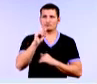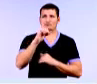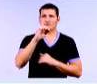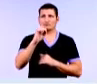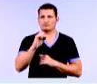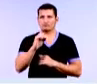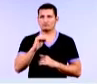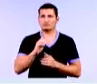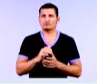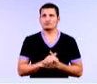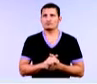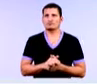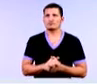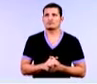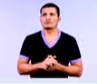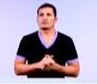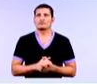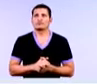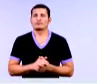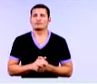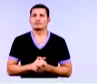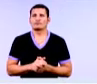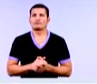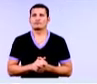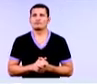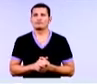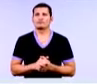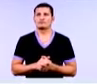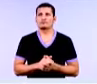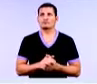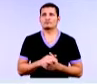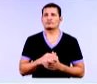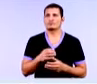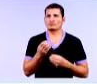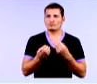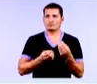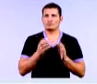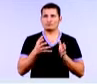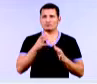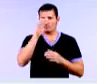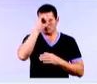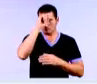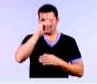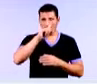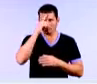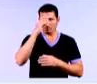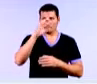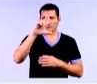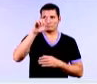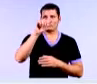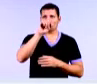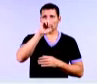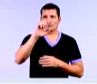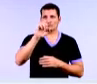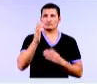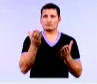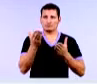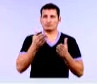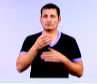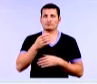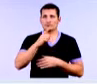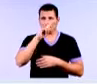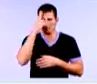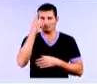nosso tutorial rapidamente aqui. Então, beleza. Como já aprendemos a criar uma classe, né? Nós vamos criar uma nova classe aqui,